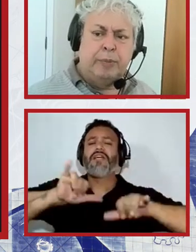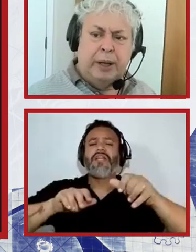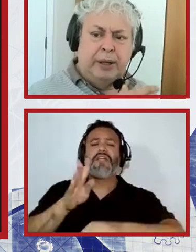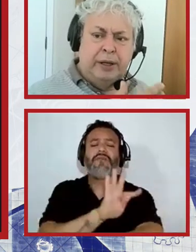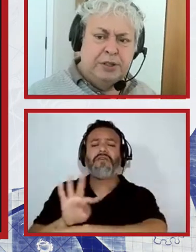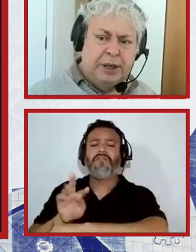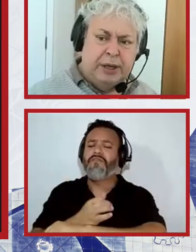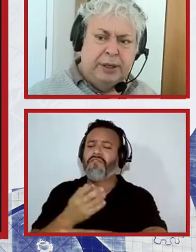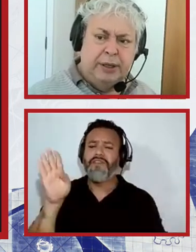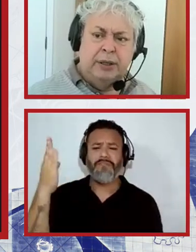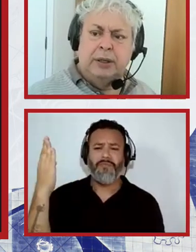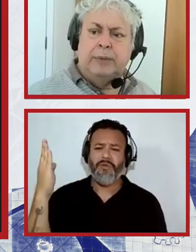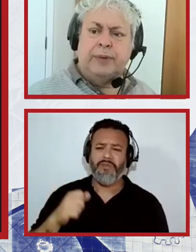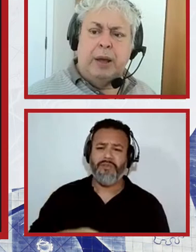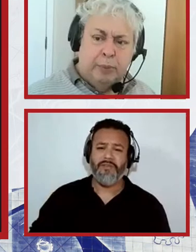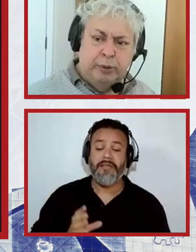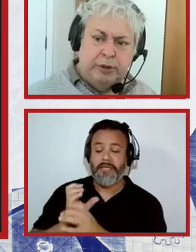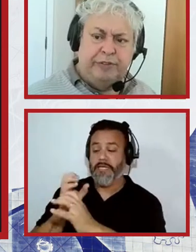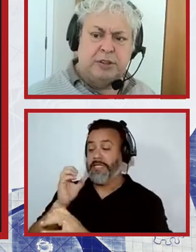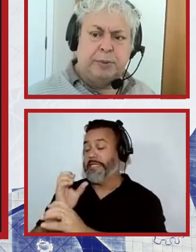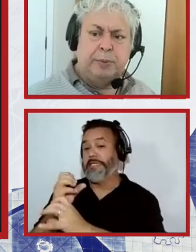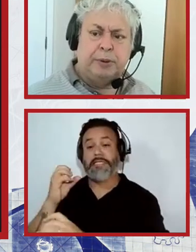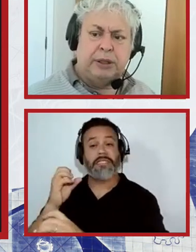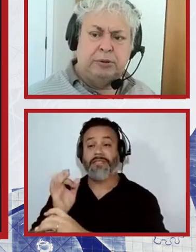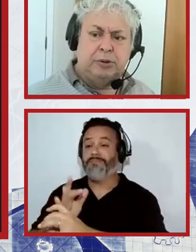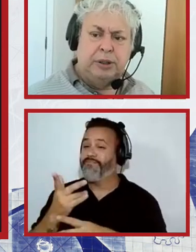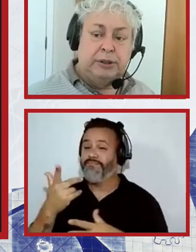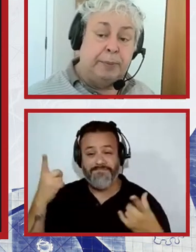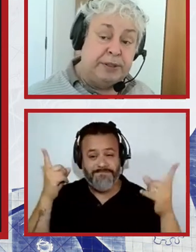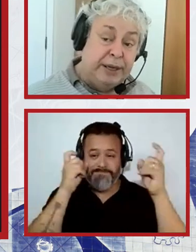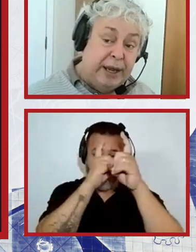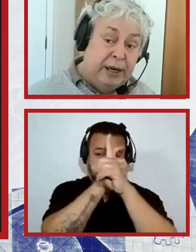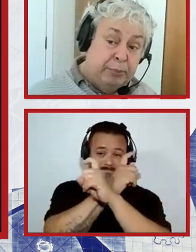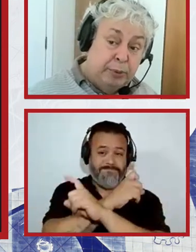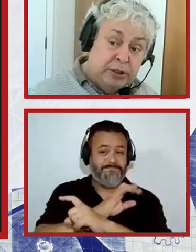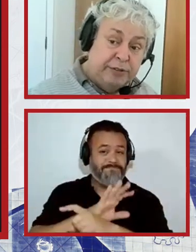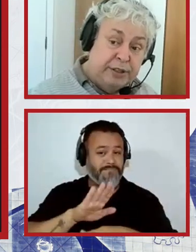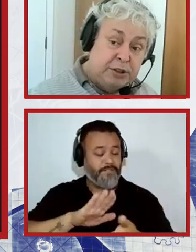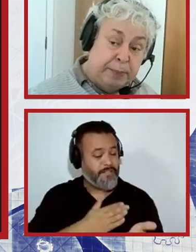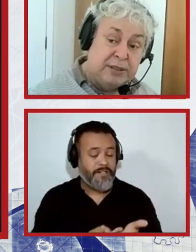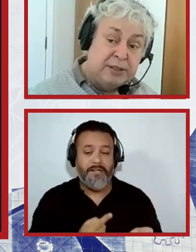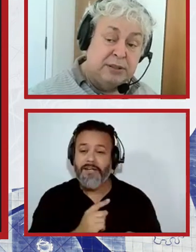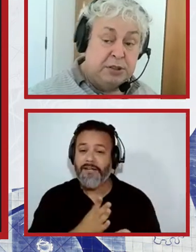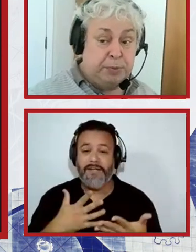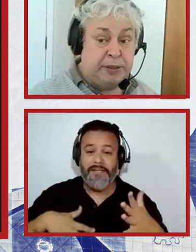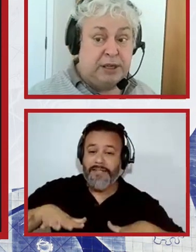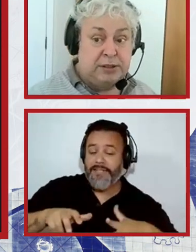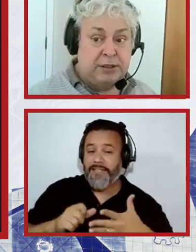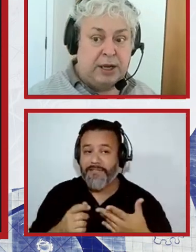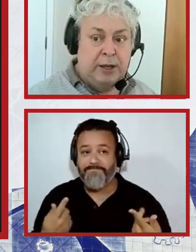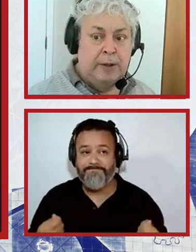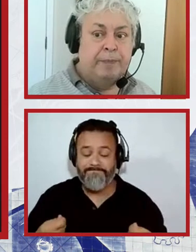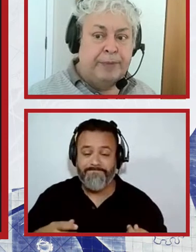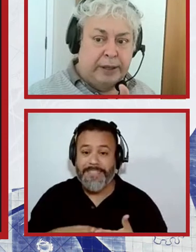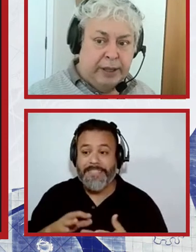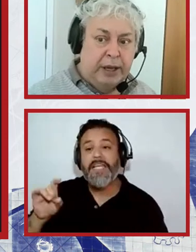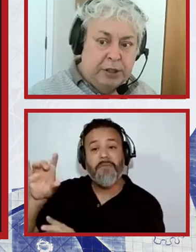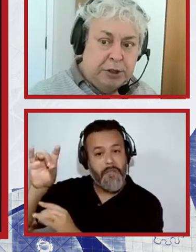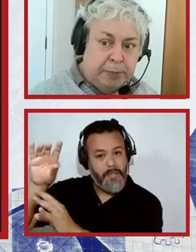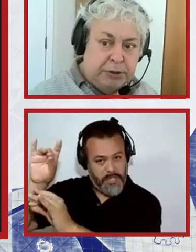biologia, engenharia, é muito difícil para o tradutor intérprete, e ele muitas vezes precisa se